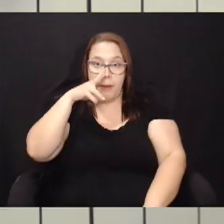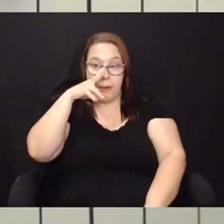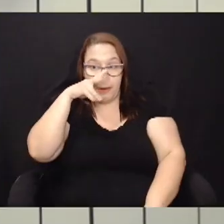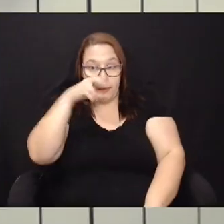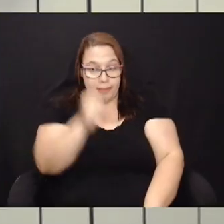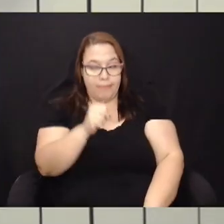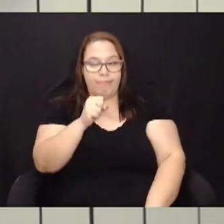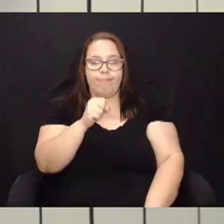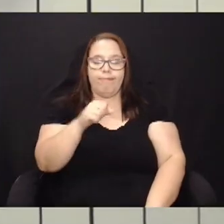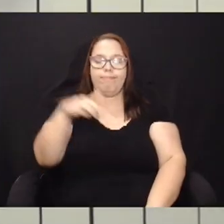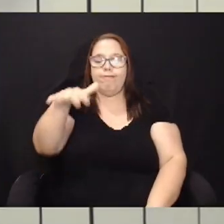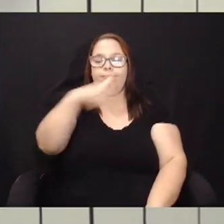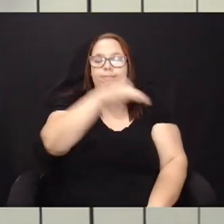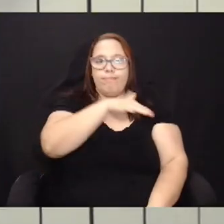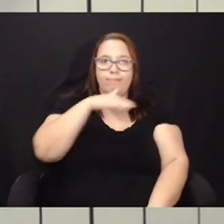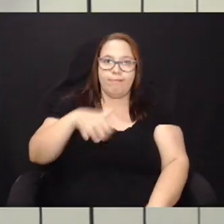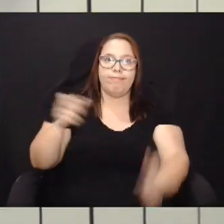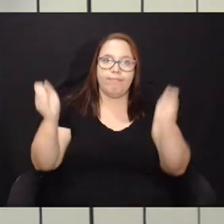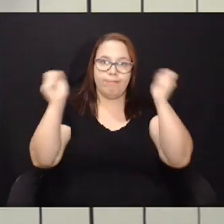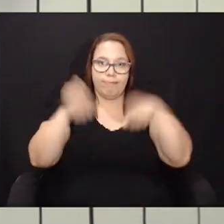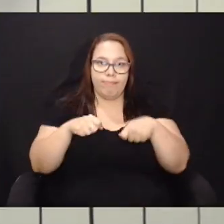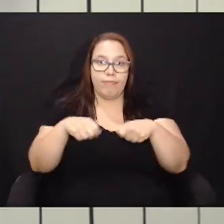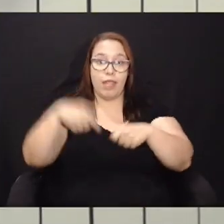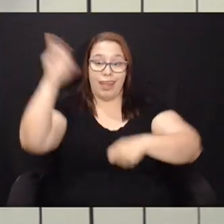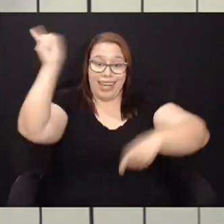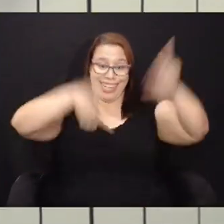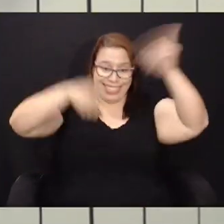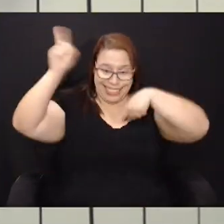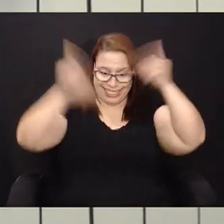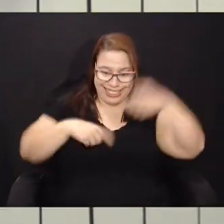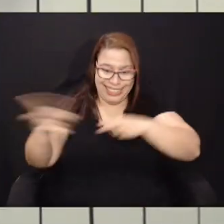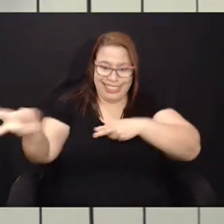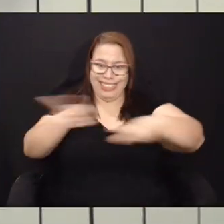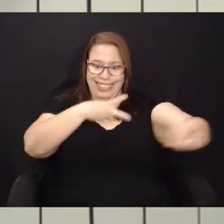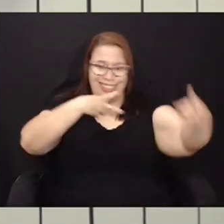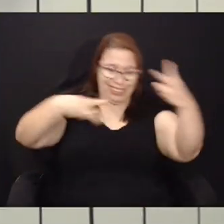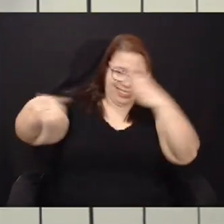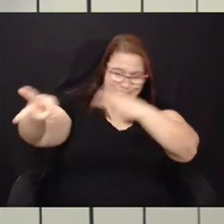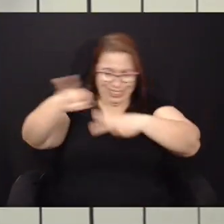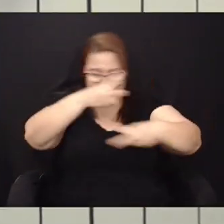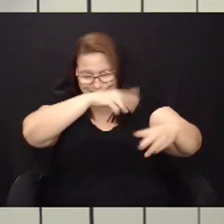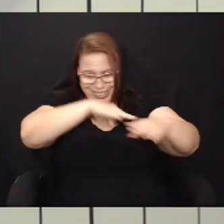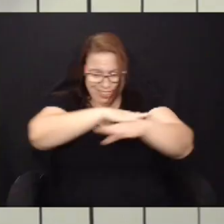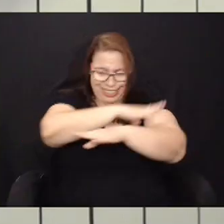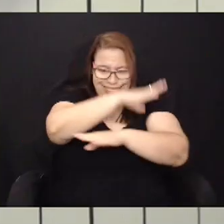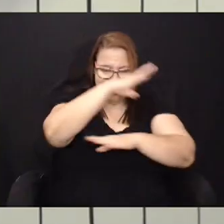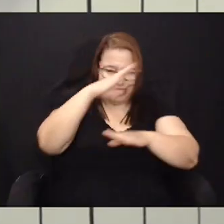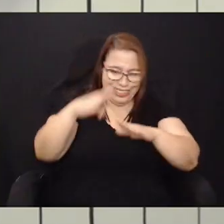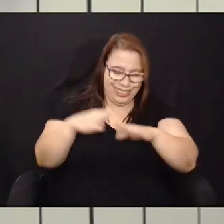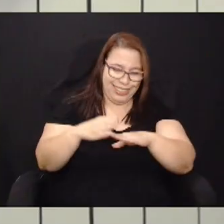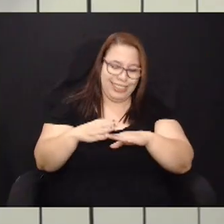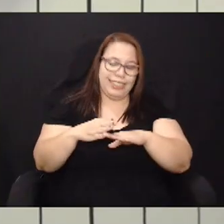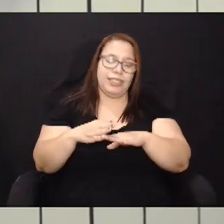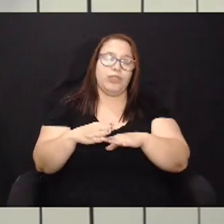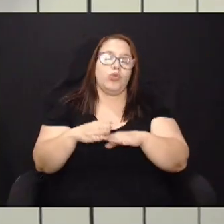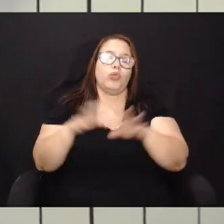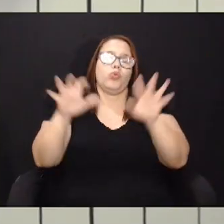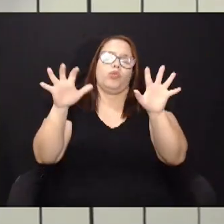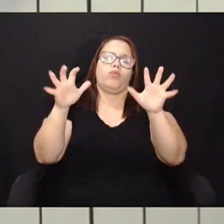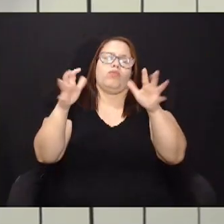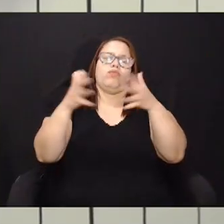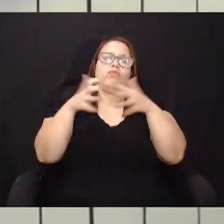com possibilidade de raios e ventania ao longo do dia. Com o tempo nublado, chuvoso,